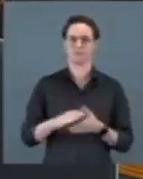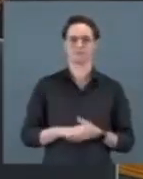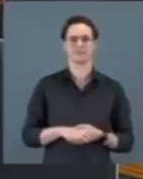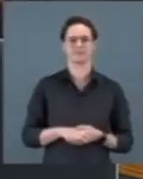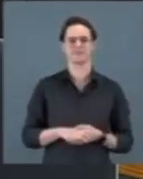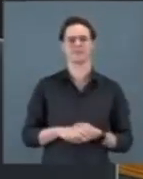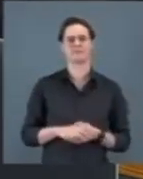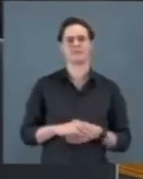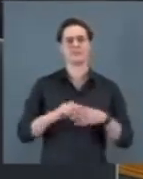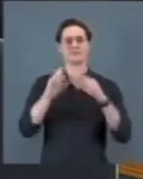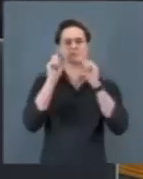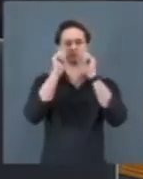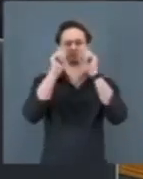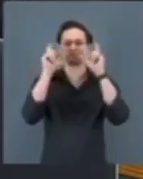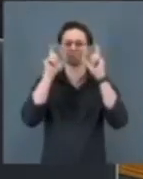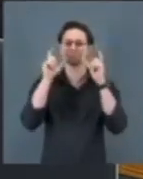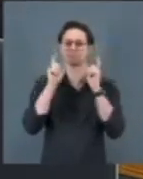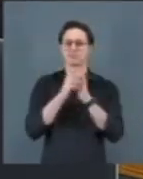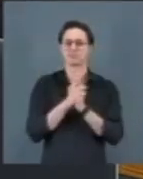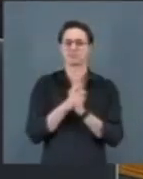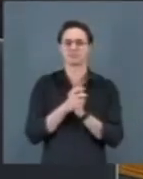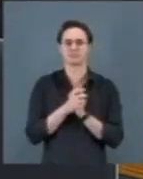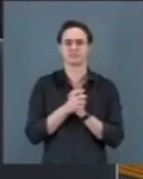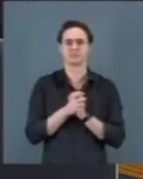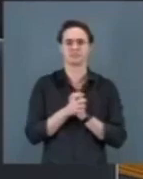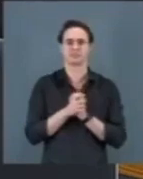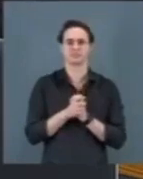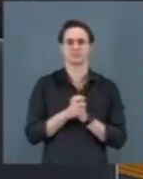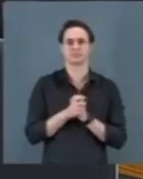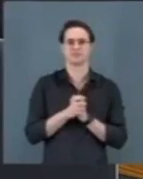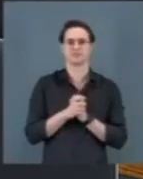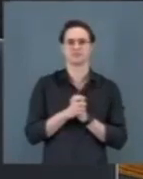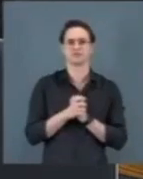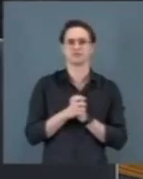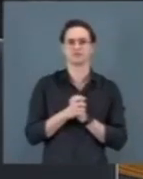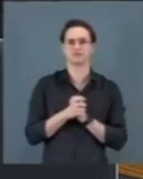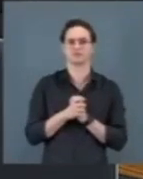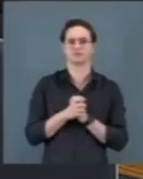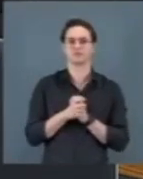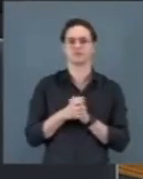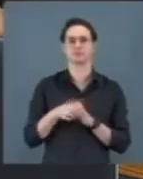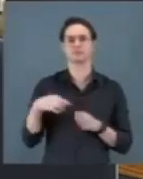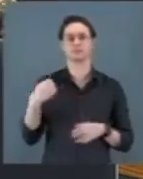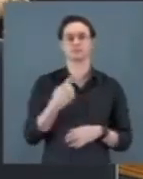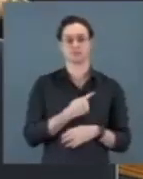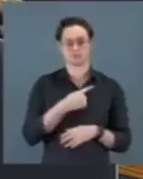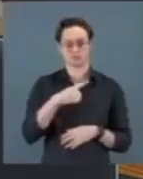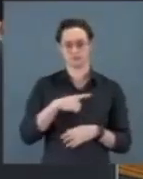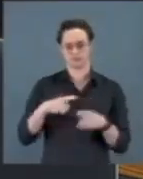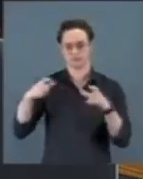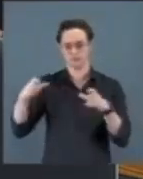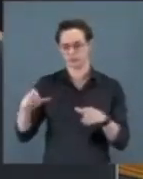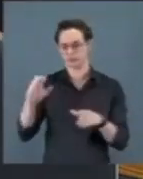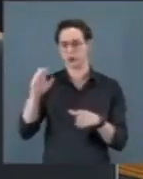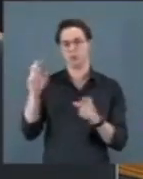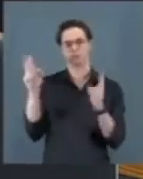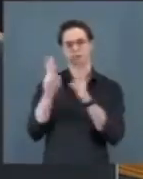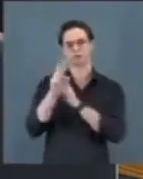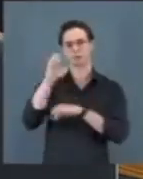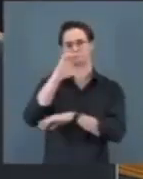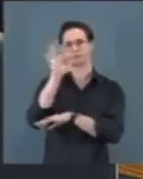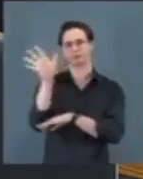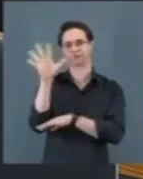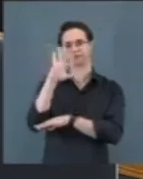tem se destacado muito bem. Nós temos o parque eólico maior da América